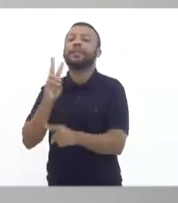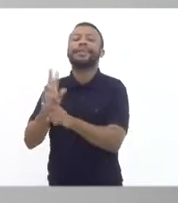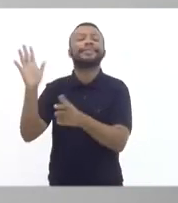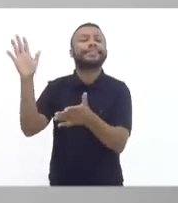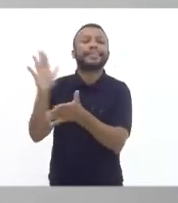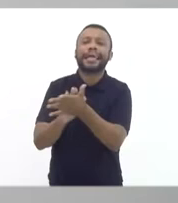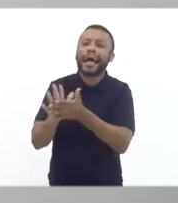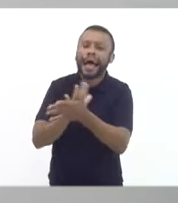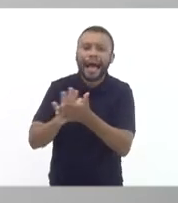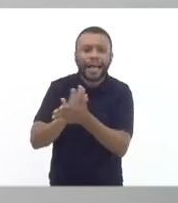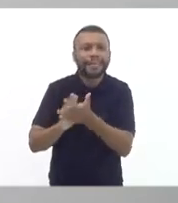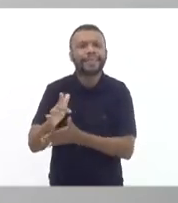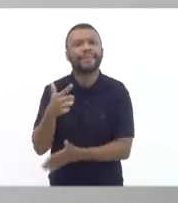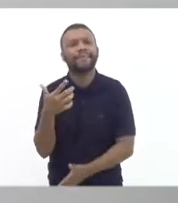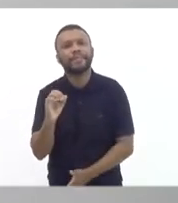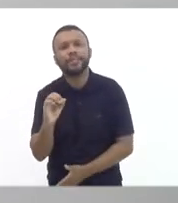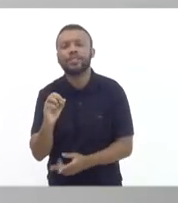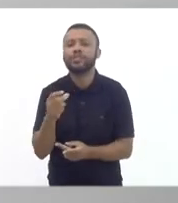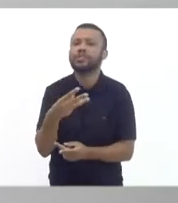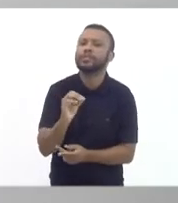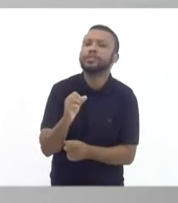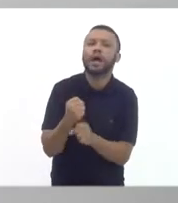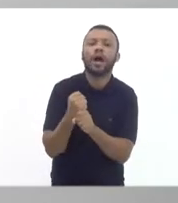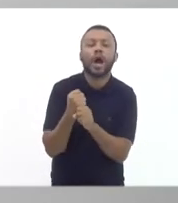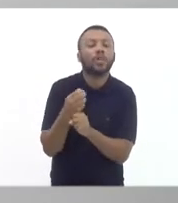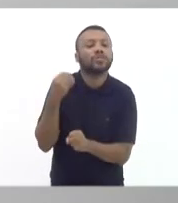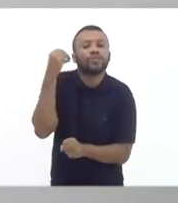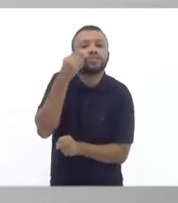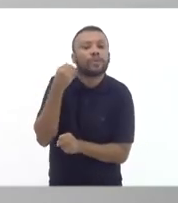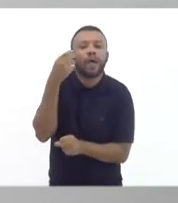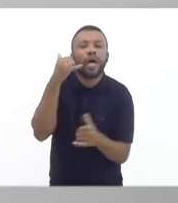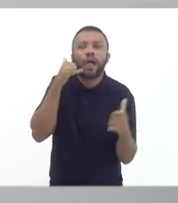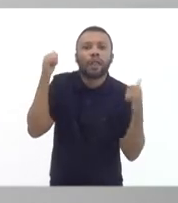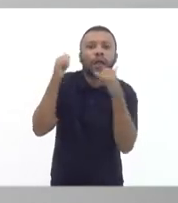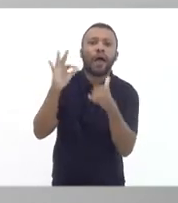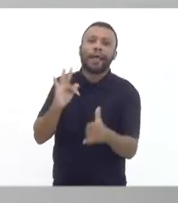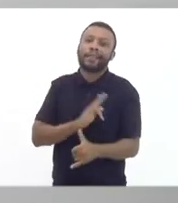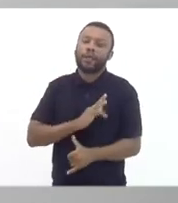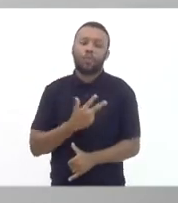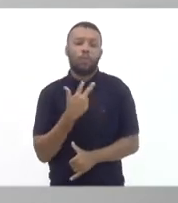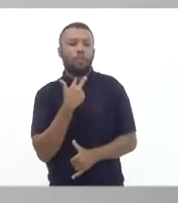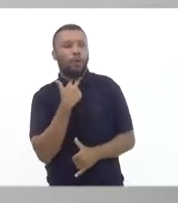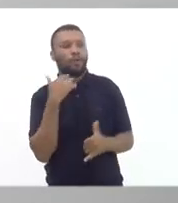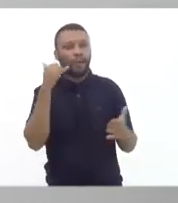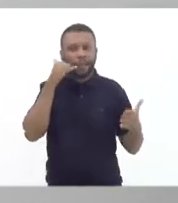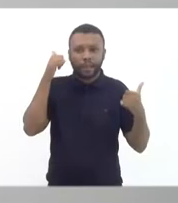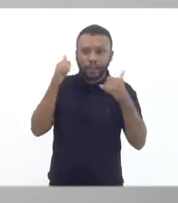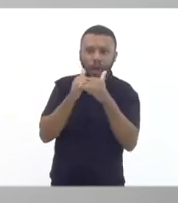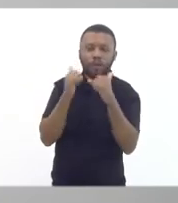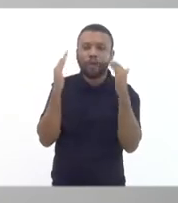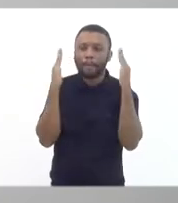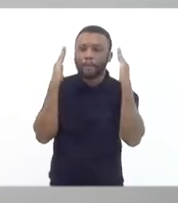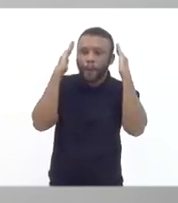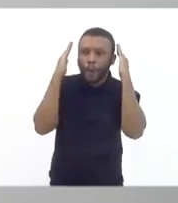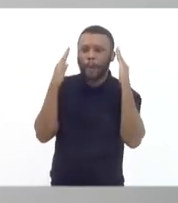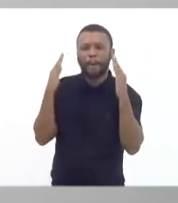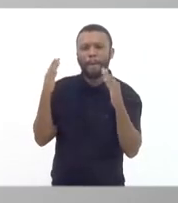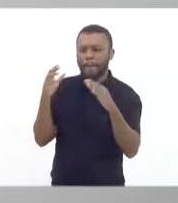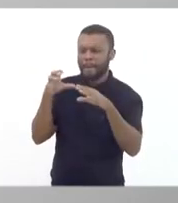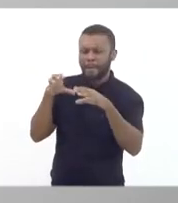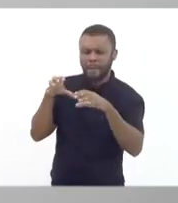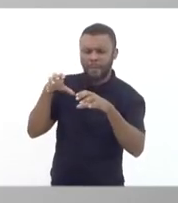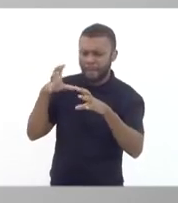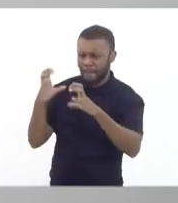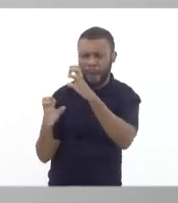20, 30 anos como eu na causa. Eu ligo para a delegacia, não posso atender, não tenho. Um pitbull matando um cachorro solto na